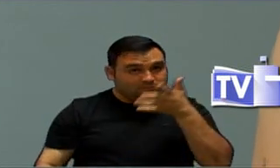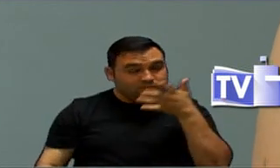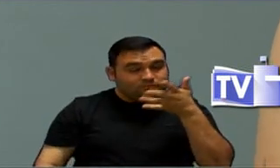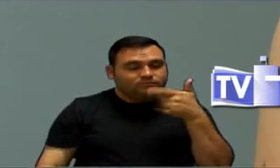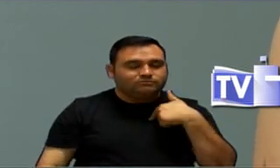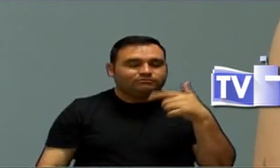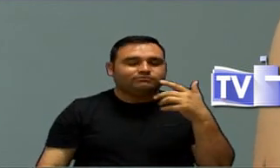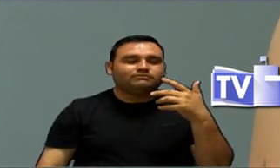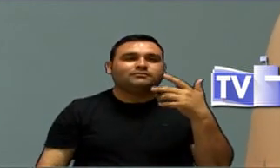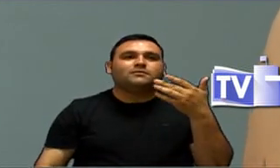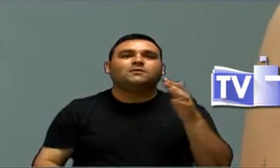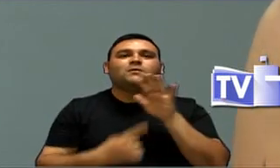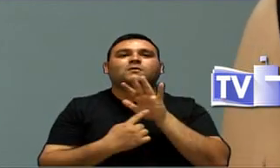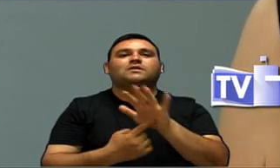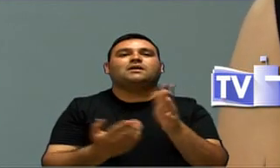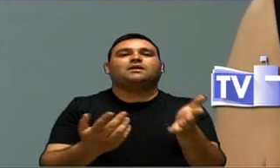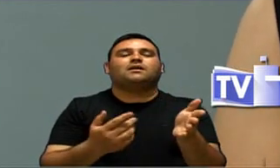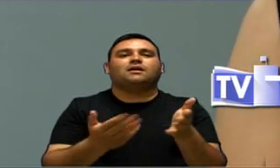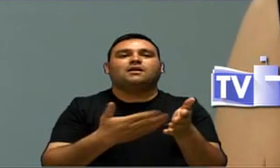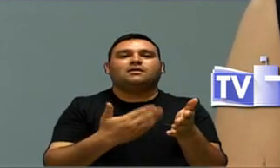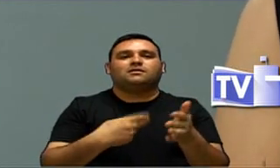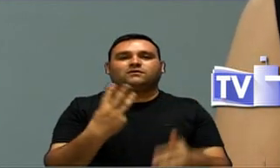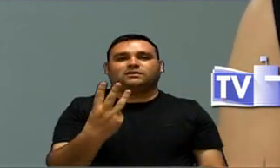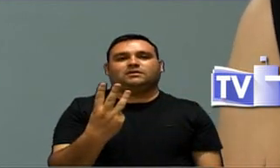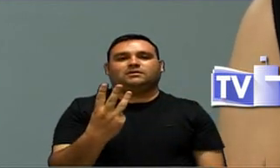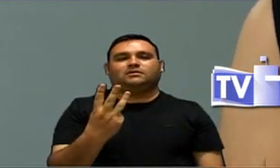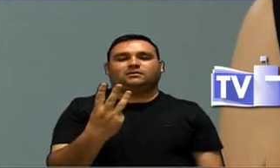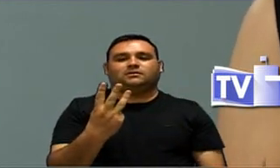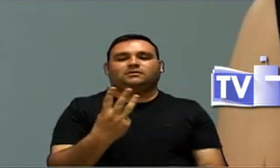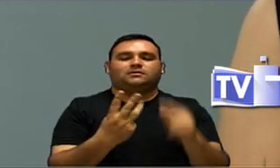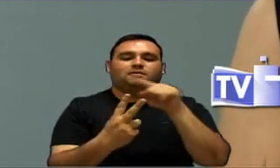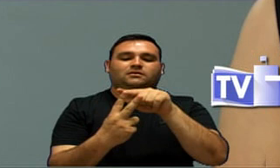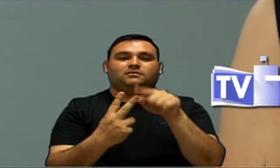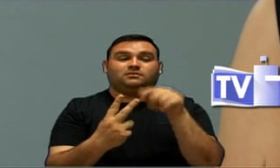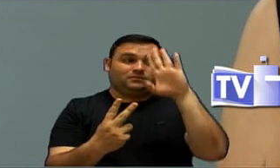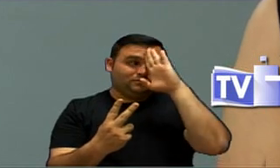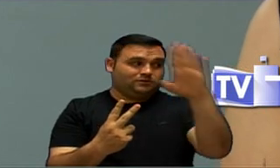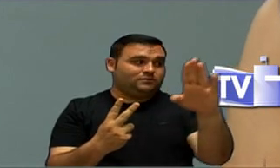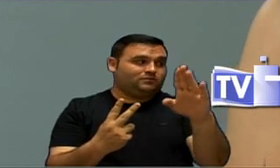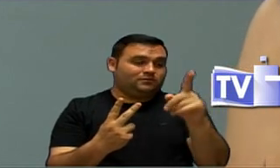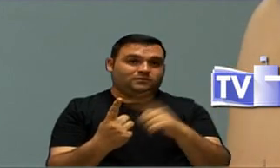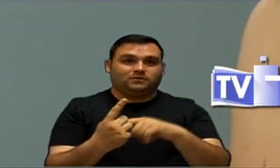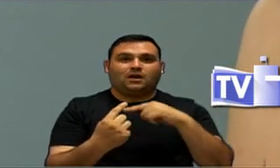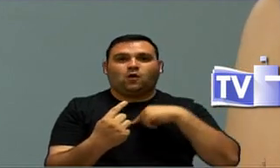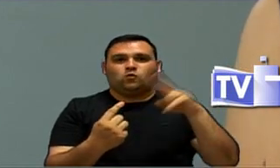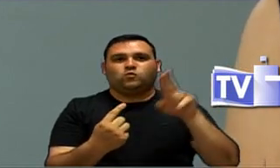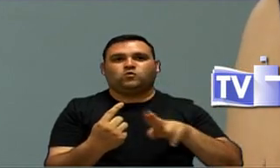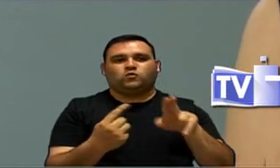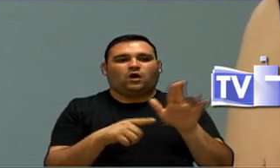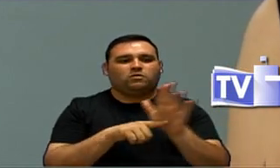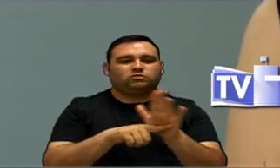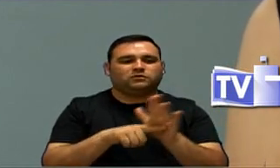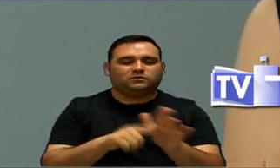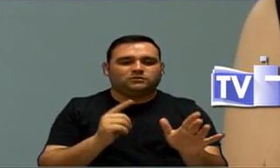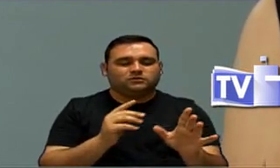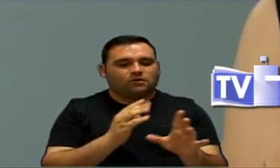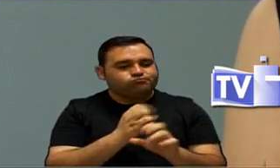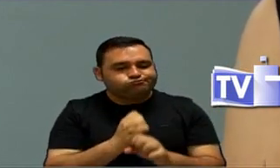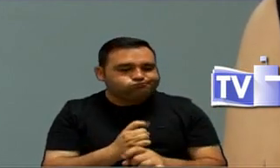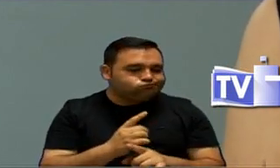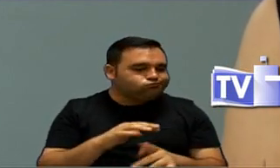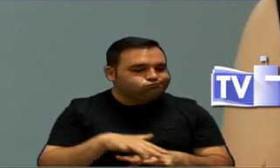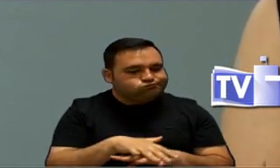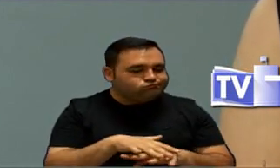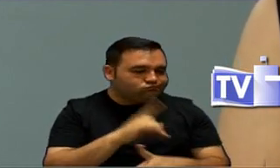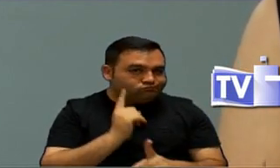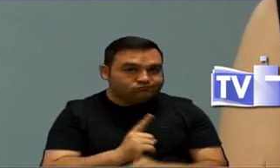aproveito para apresentar dois livros, na verdade, três. Dois livros principais que eu utilizei para retirar os dados que eu apresentei